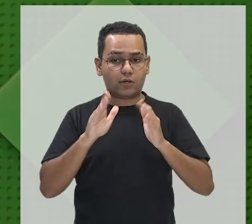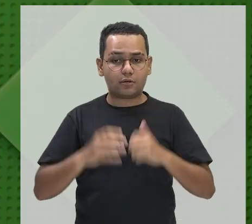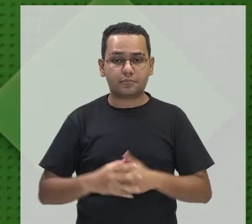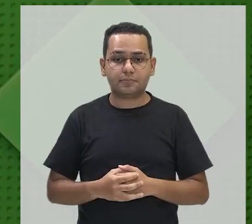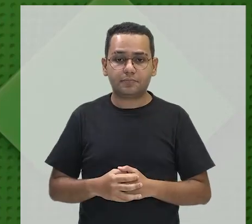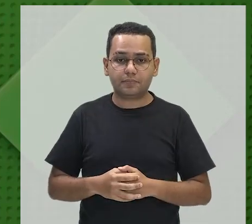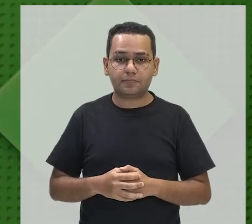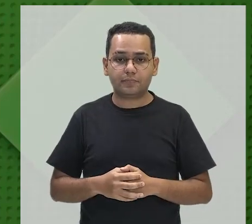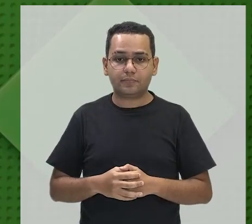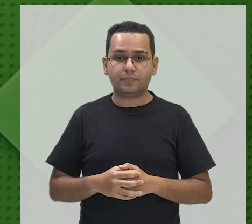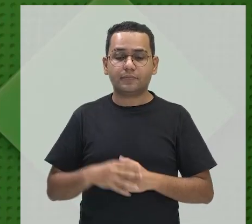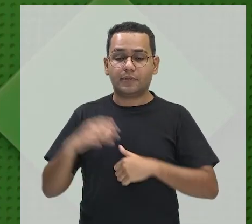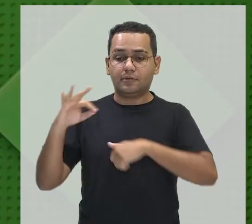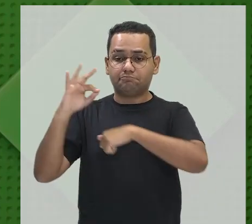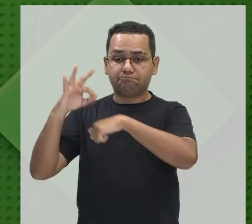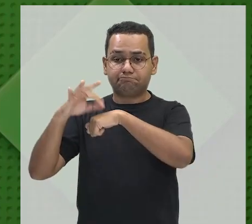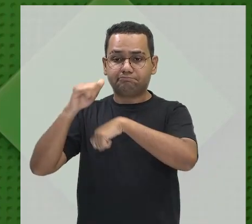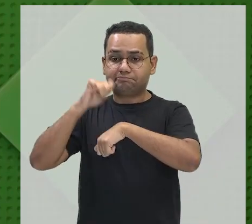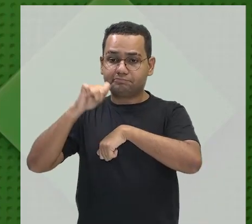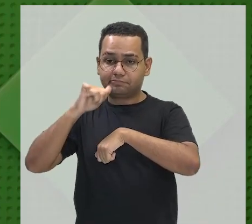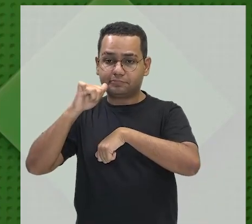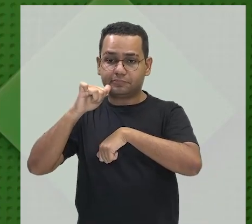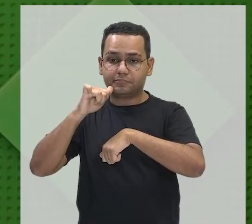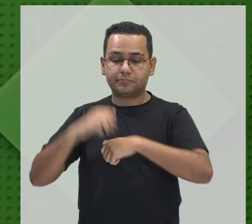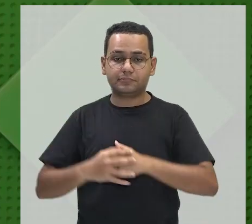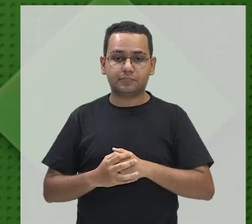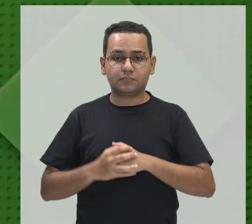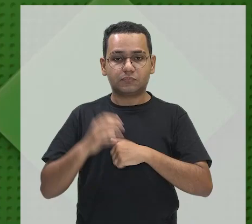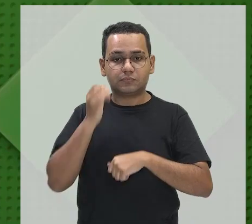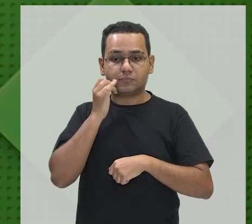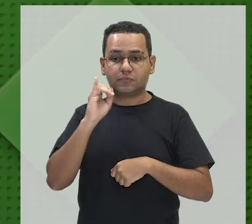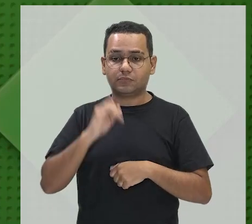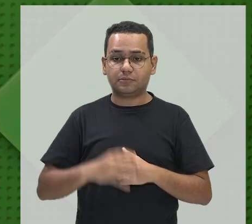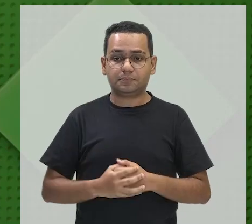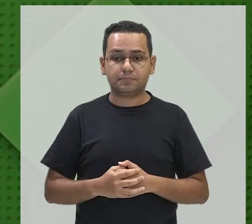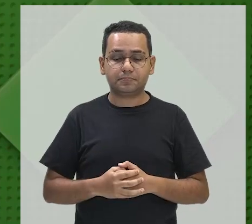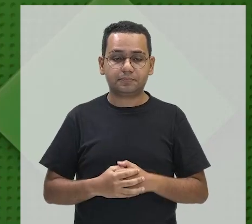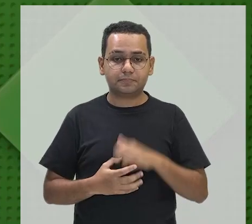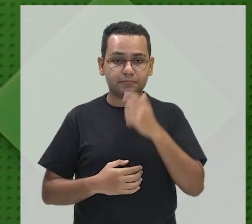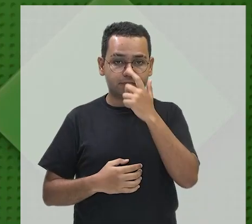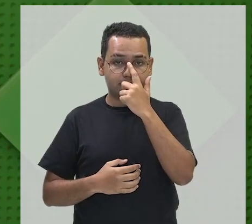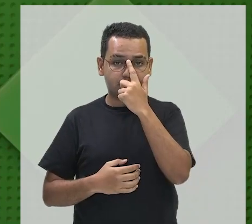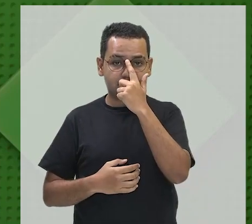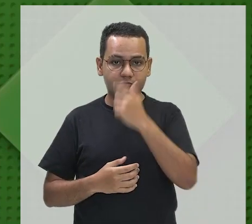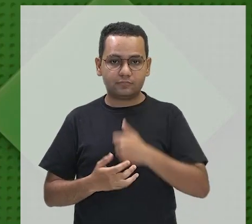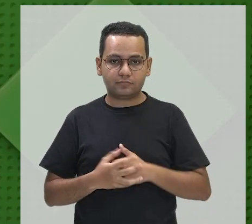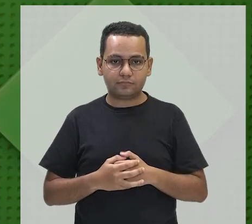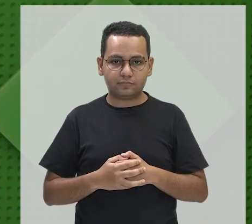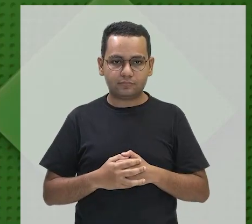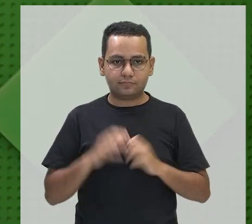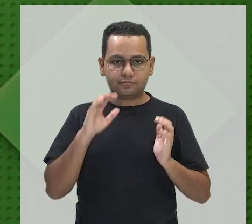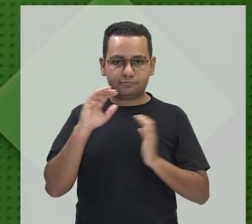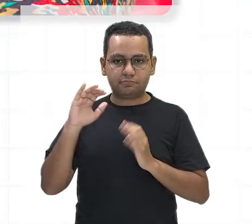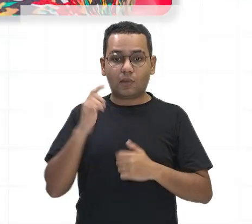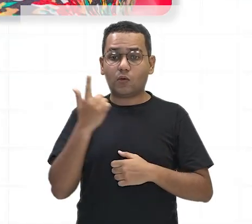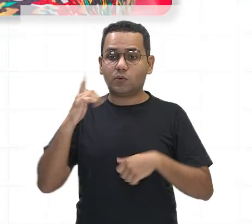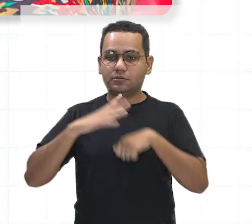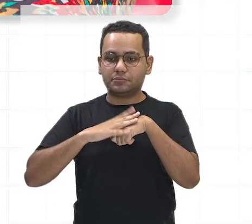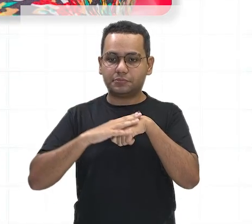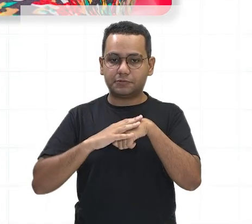que é justamente tirar o sangue daquelas pessoas, né, de se alimentar do sangue. E a gente vai conhecer agora uma outra doença que é a